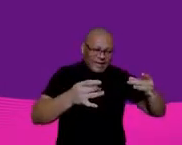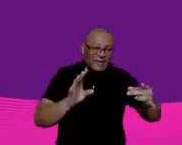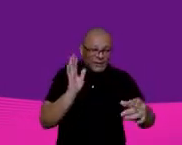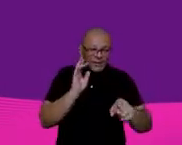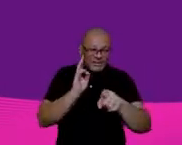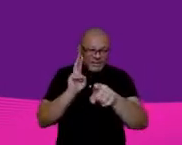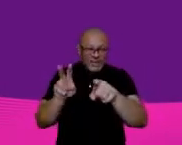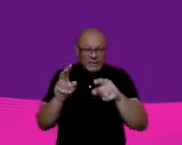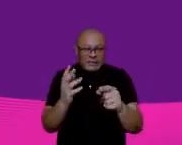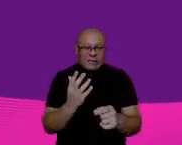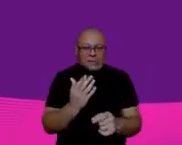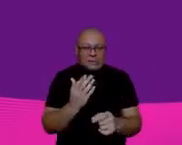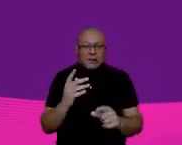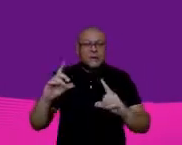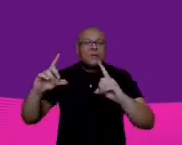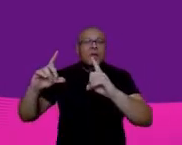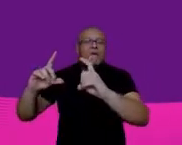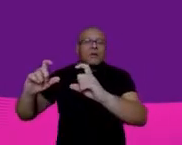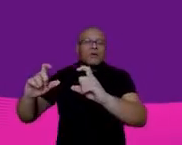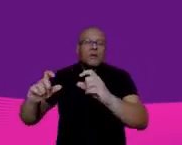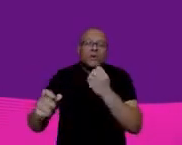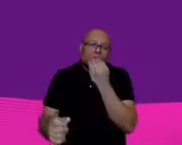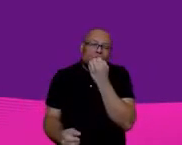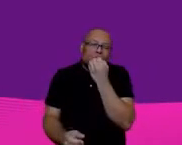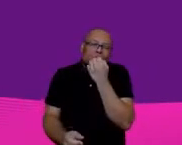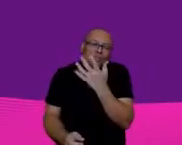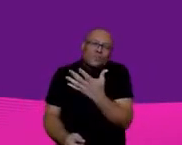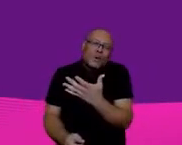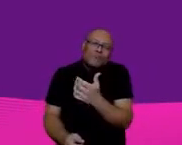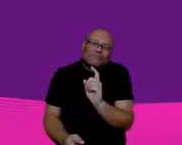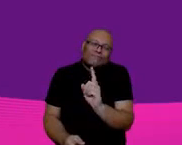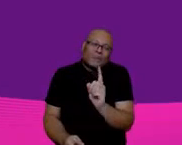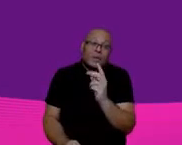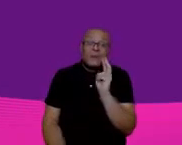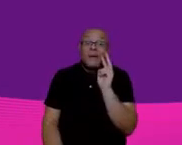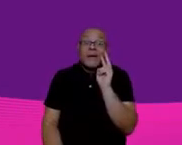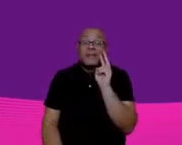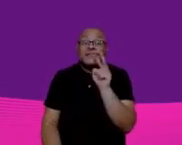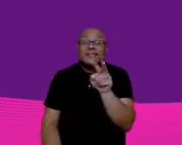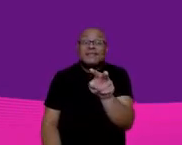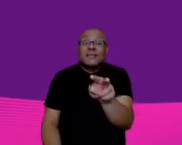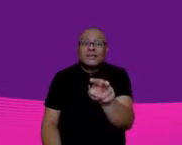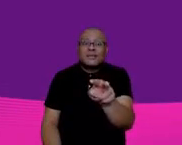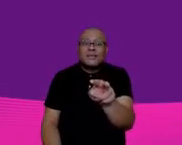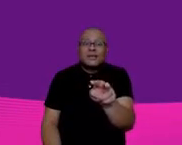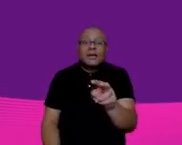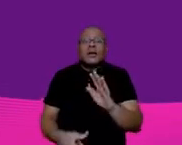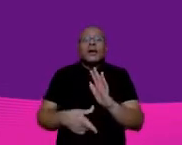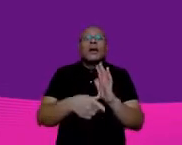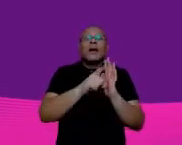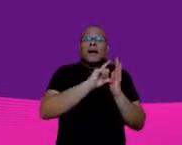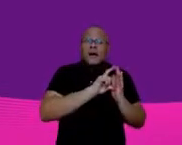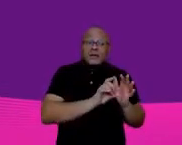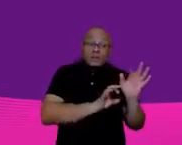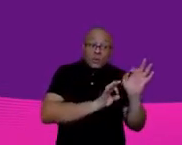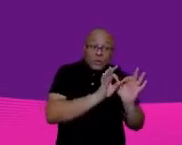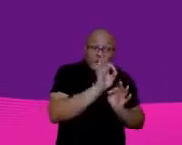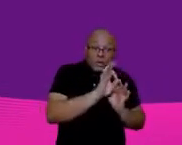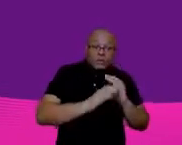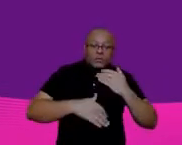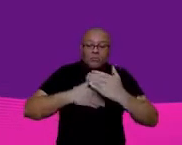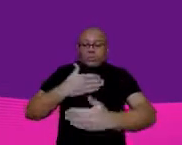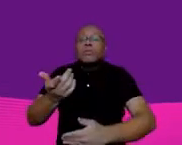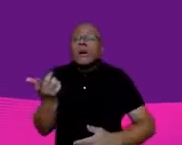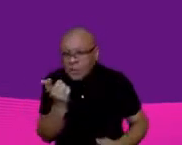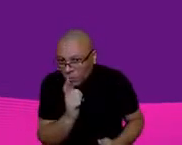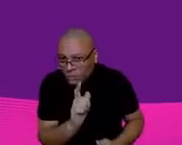tirou a imagem e não ficou tão precisa, mas vejam que é exatamente o que nós tínhamos planejado. Assim como